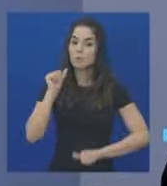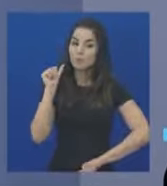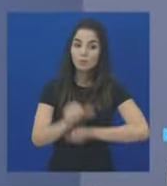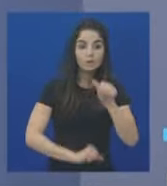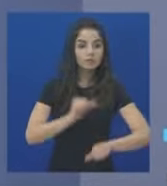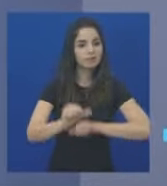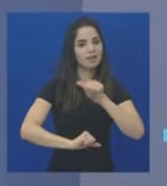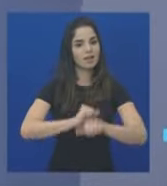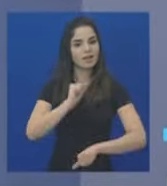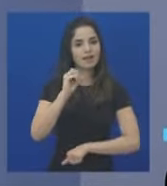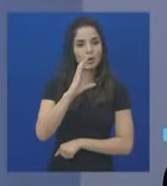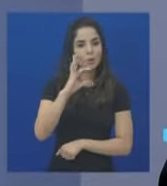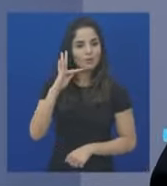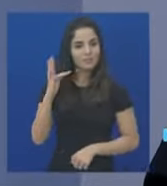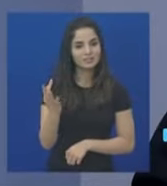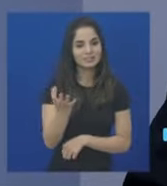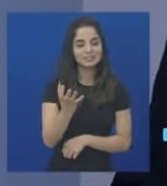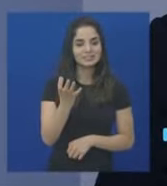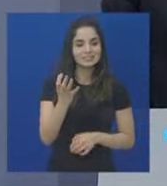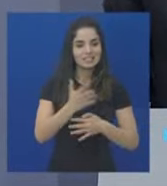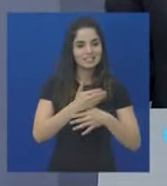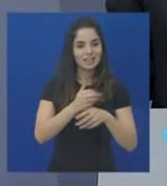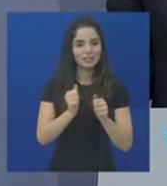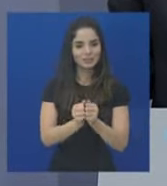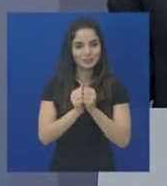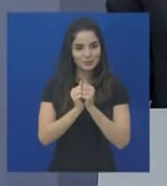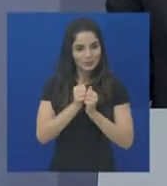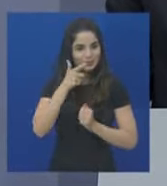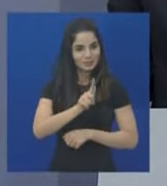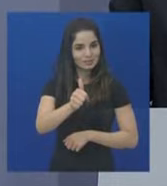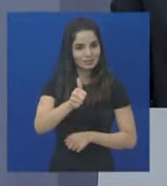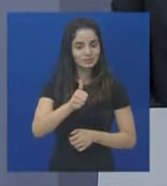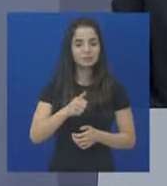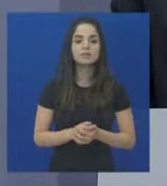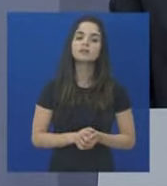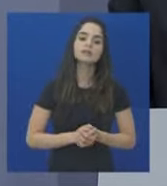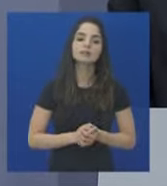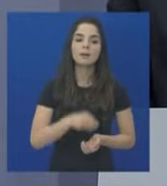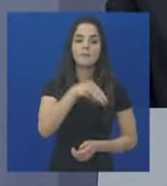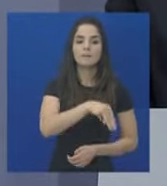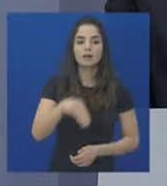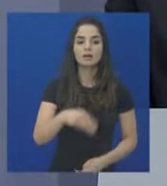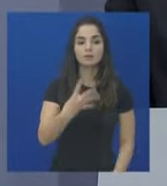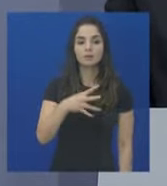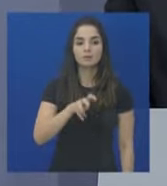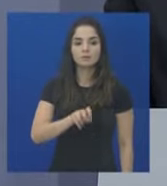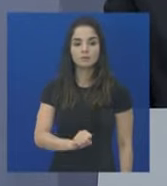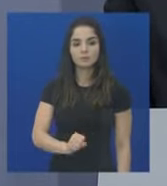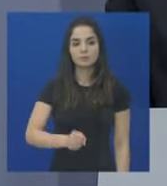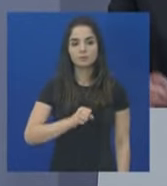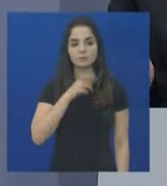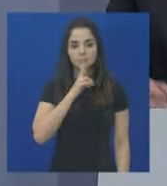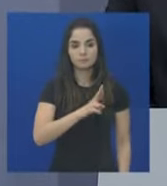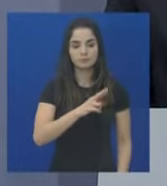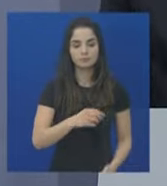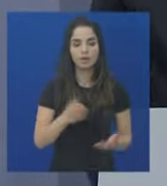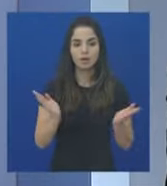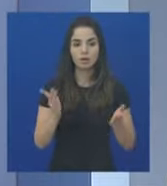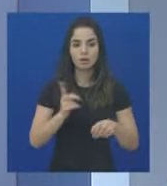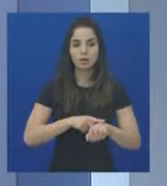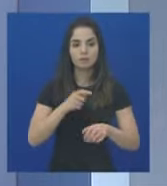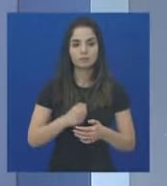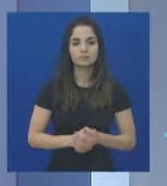a cidade que queremos. Juntos. Obrigado, candidato Jânio. Candidato Marquinho Mendes, 45 segundos para a réplica a partir de agora.